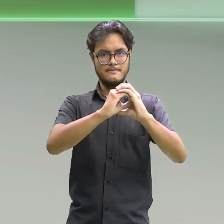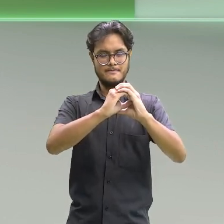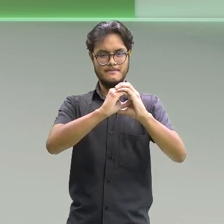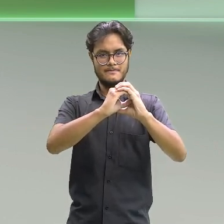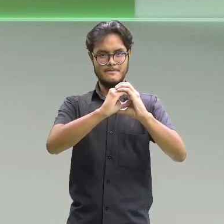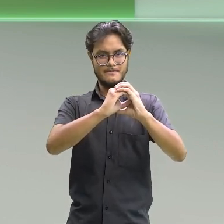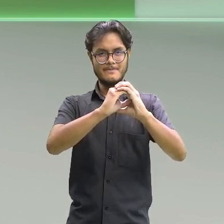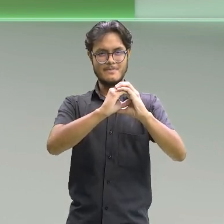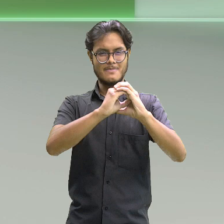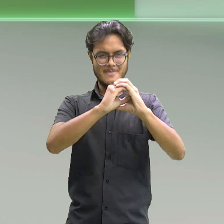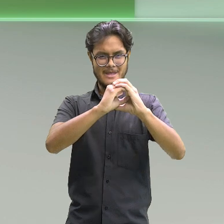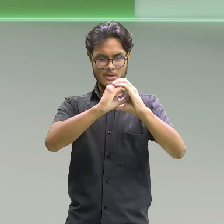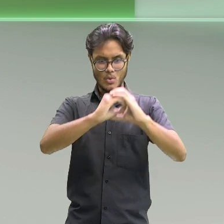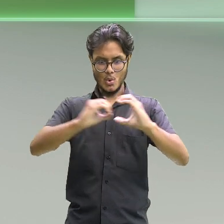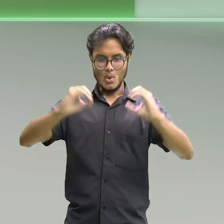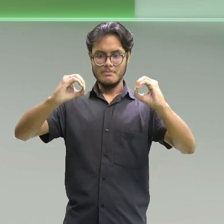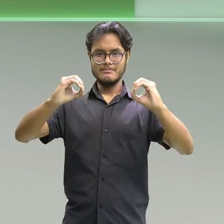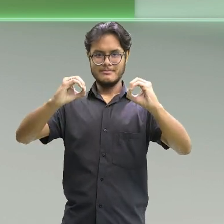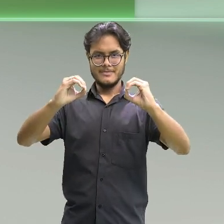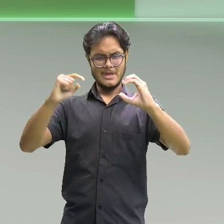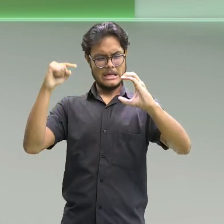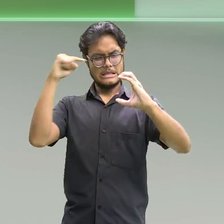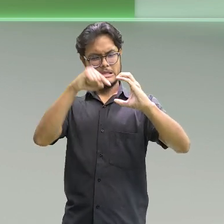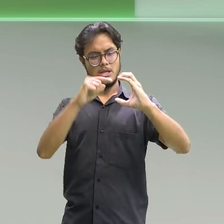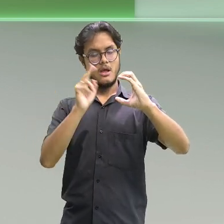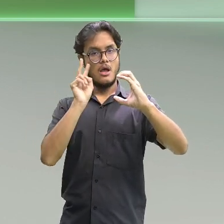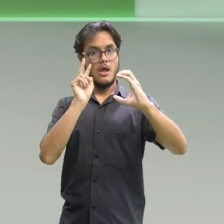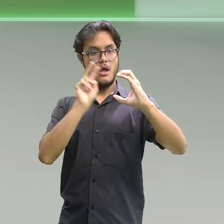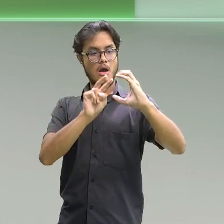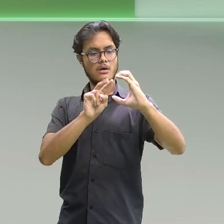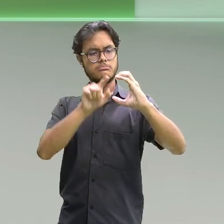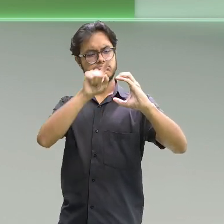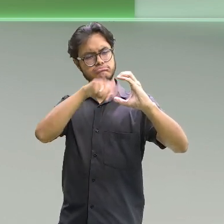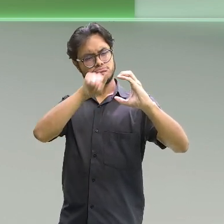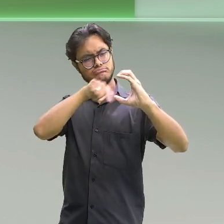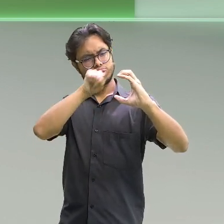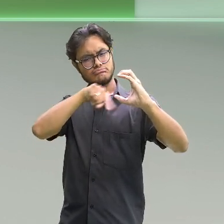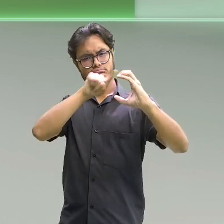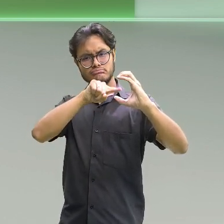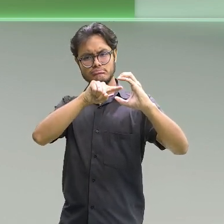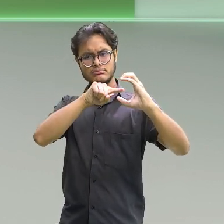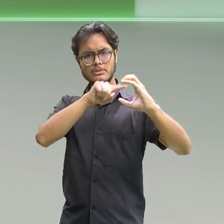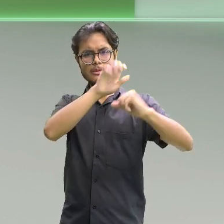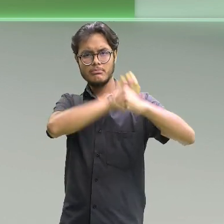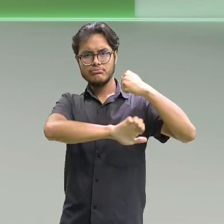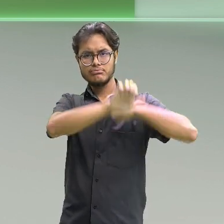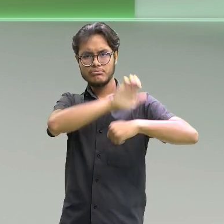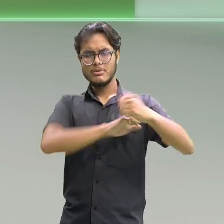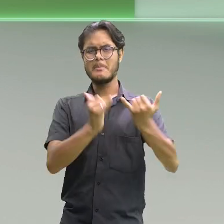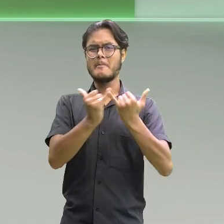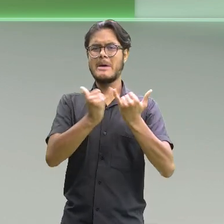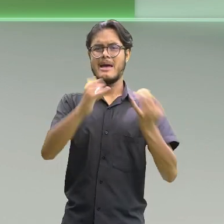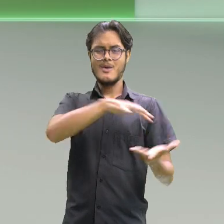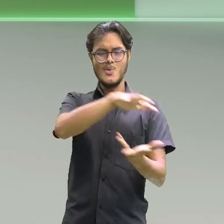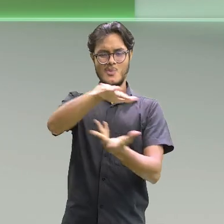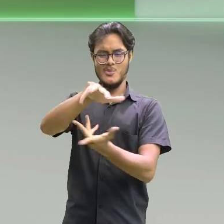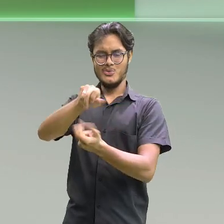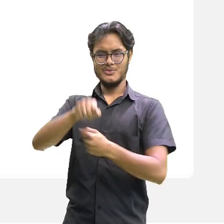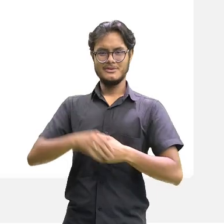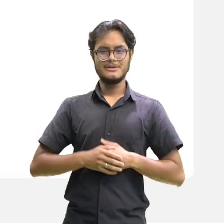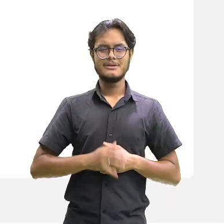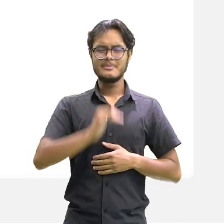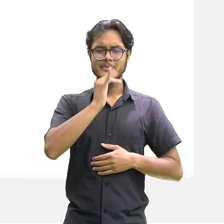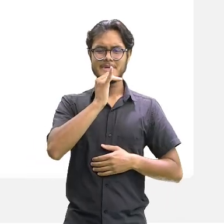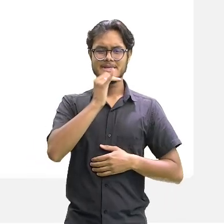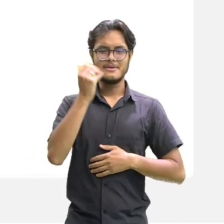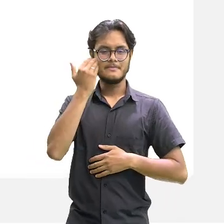aí ele fez uma analogia ali, né, uma comparação com o modelo planetário. Então ficou assim, ó, o modelo